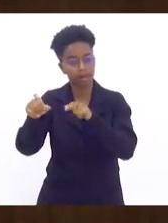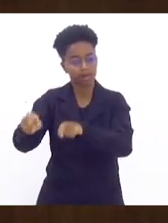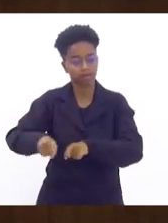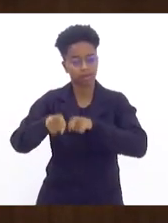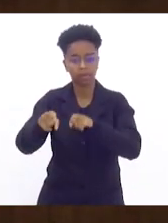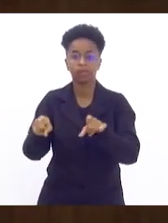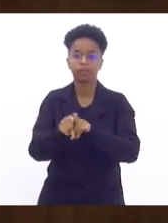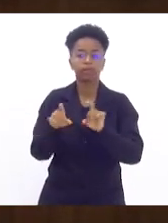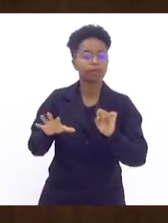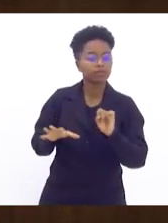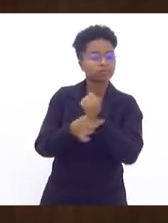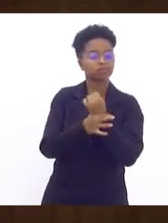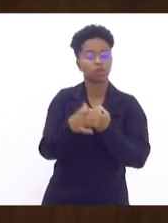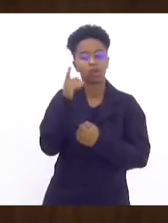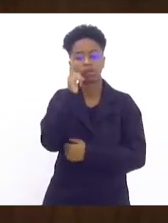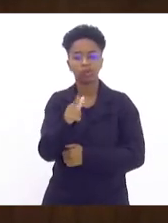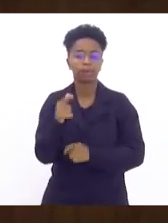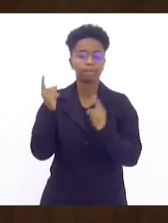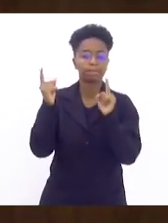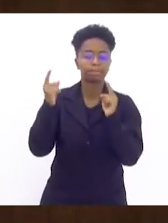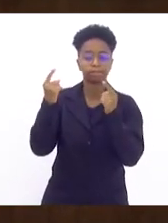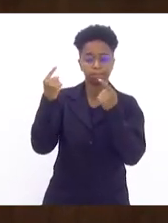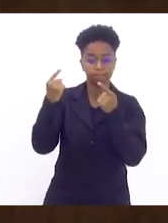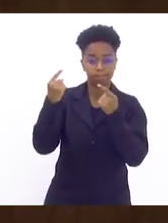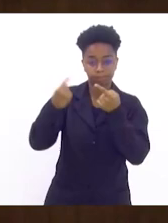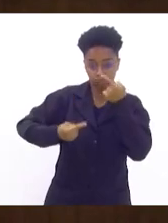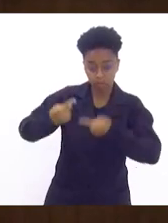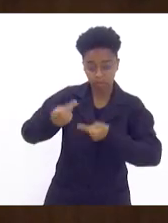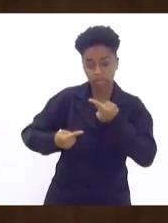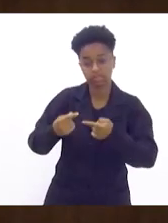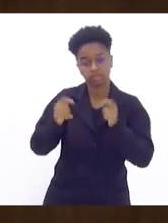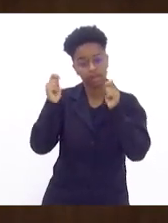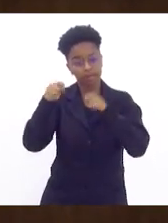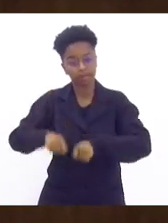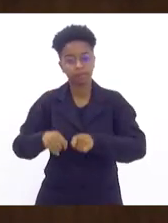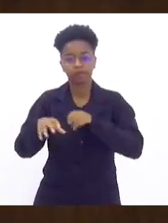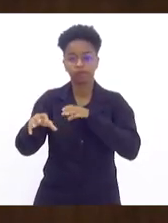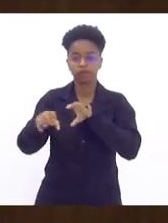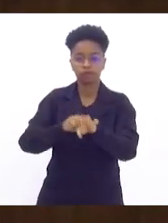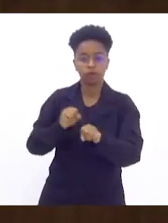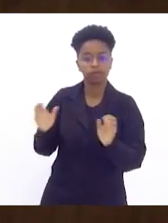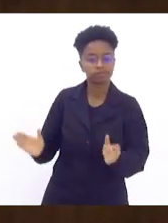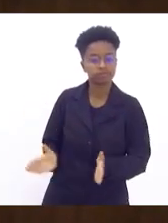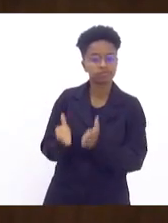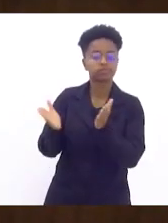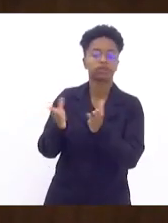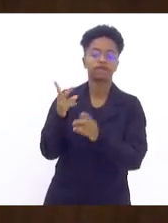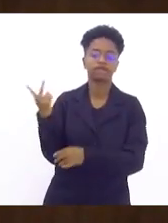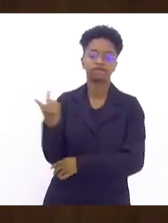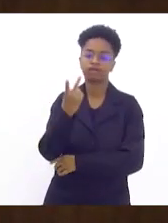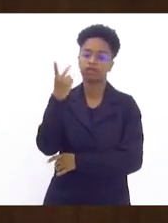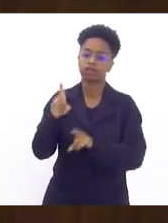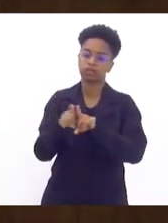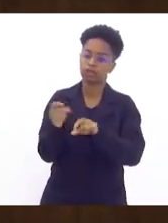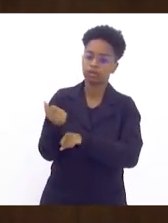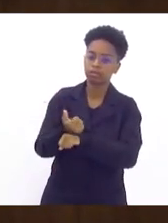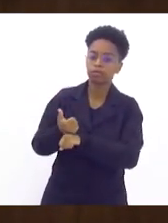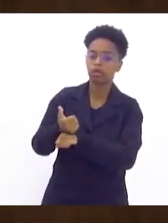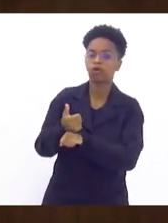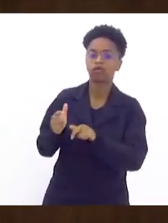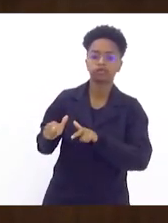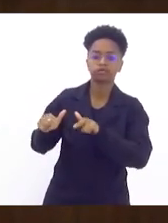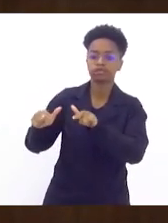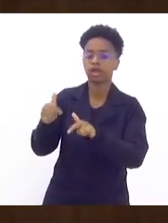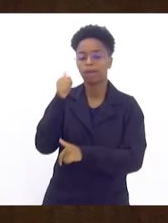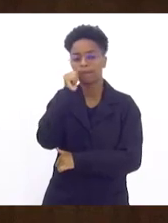garantirmos né política de capacitação de formação de valorização e profissionalização das